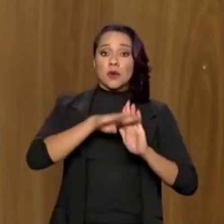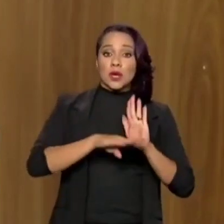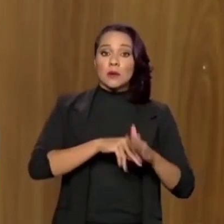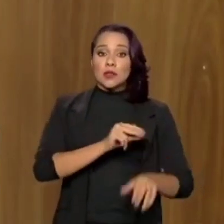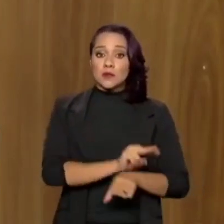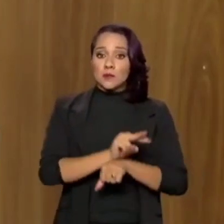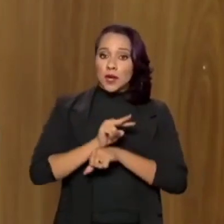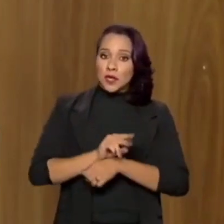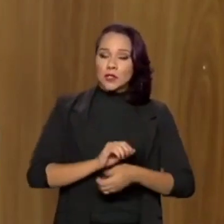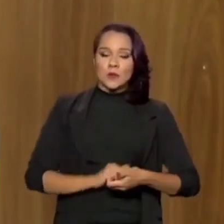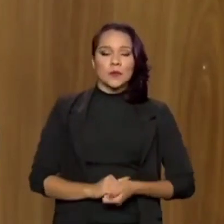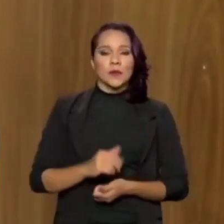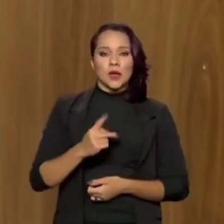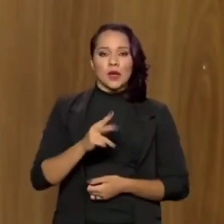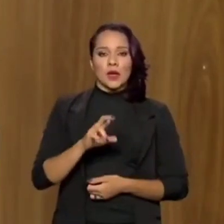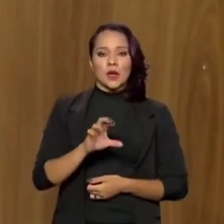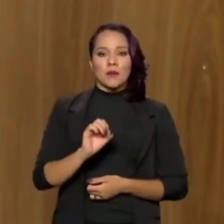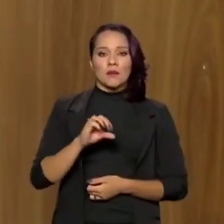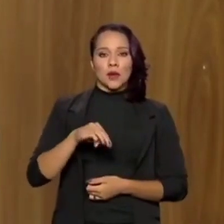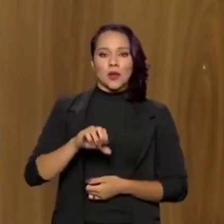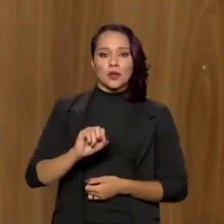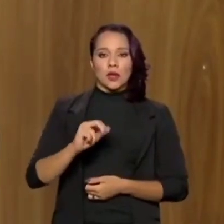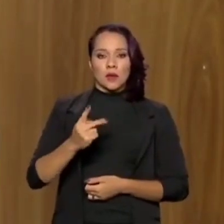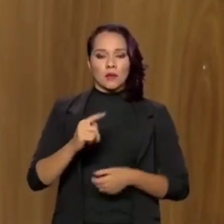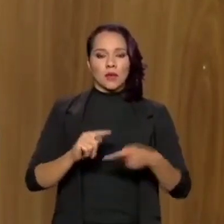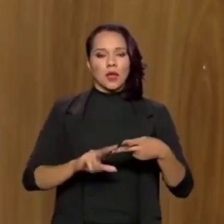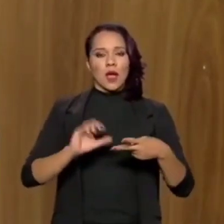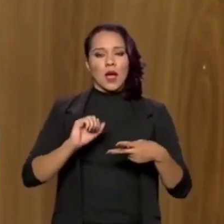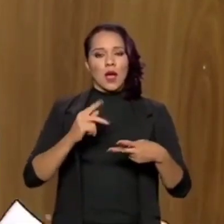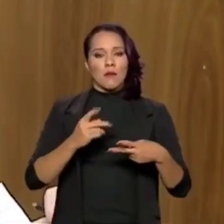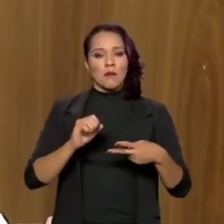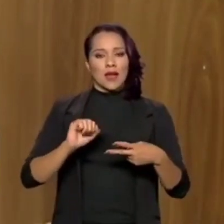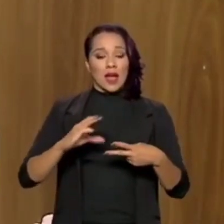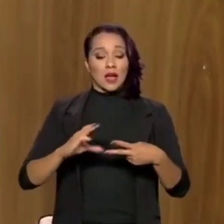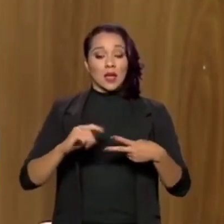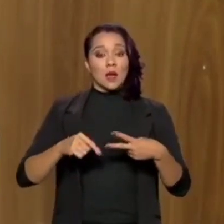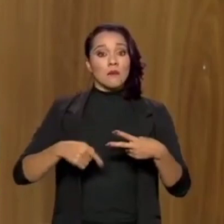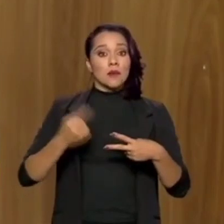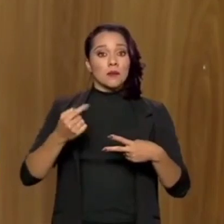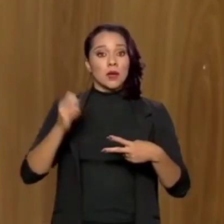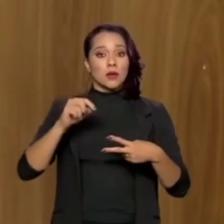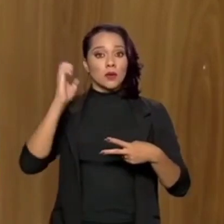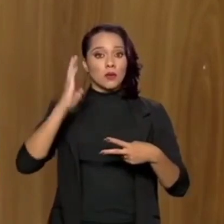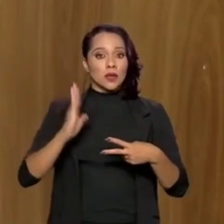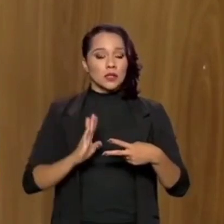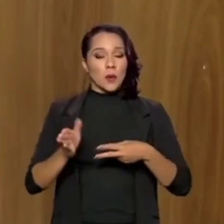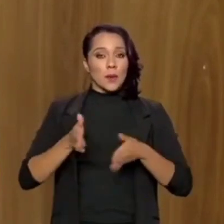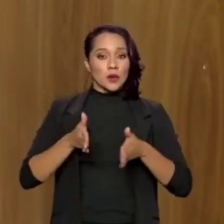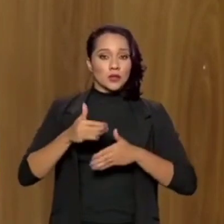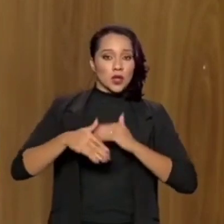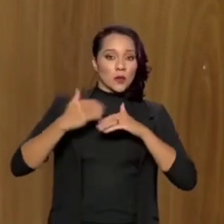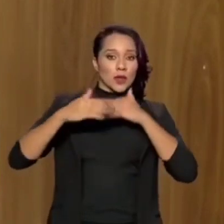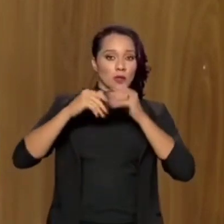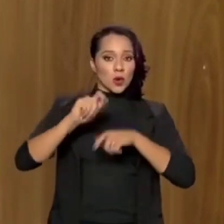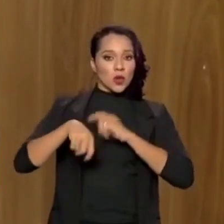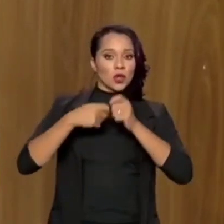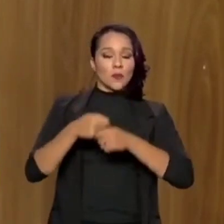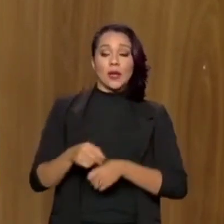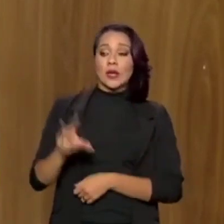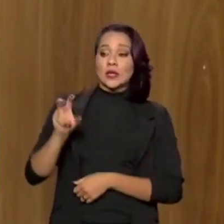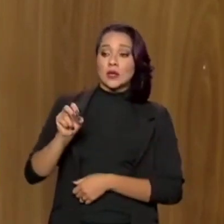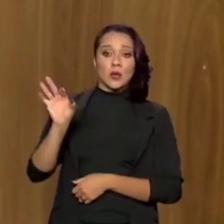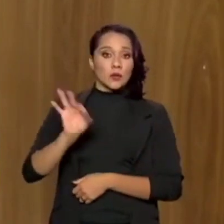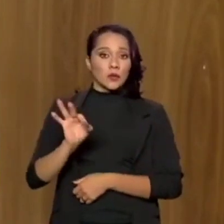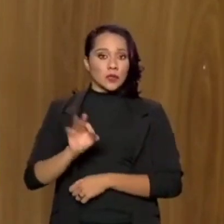crédito. O Pronamp, a PEAC, são pela primeira vez no Brasil, durante uma recuperação econômica, metade